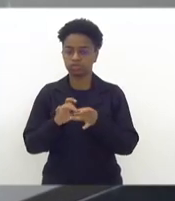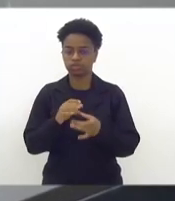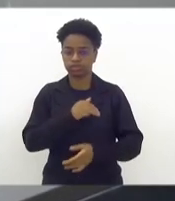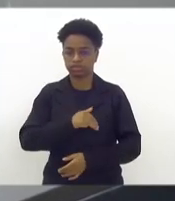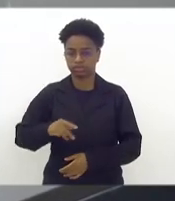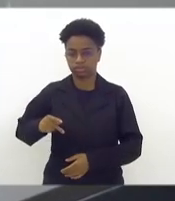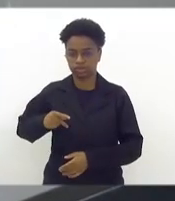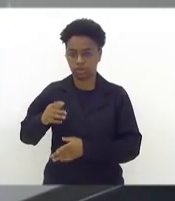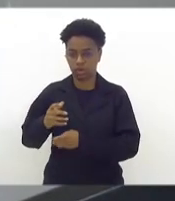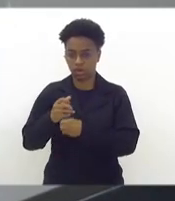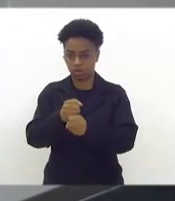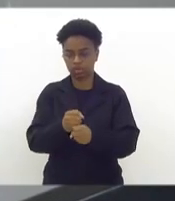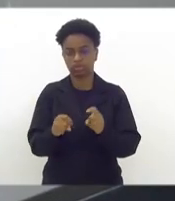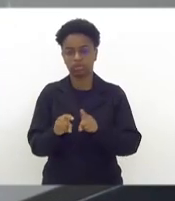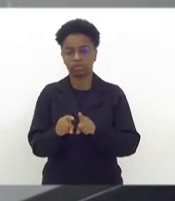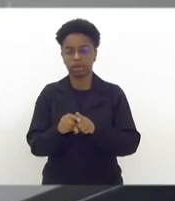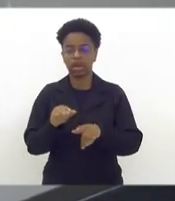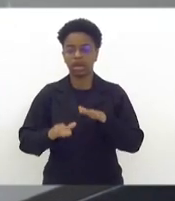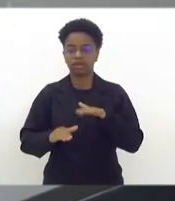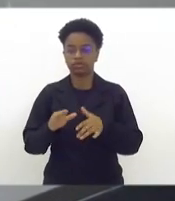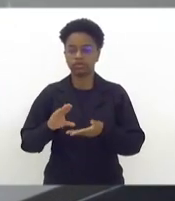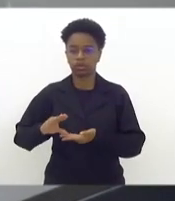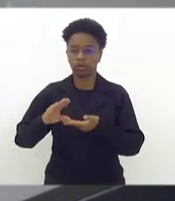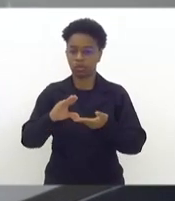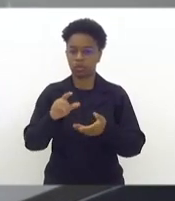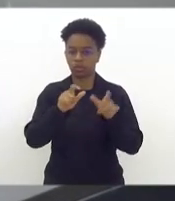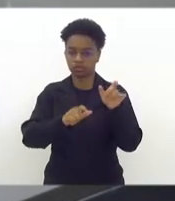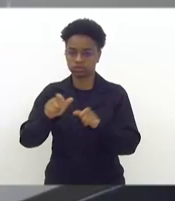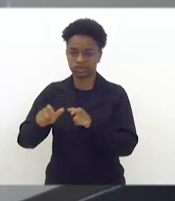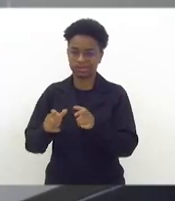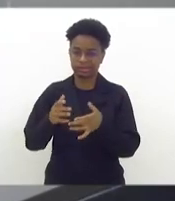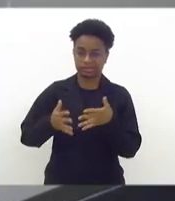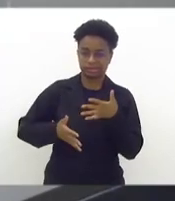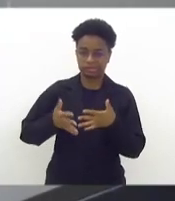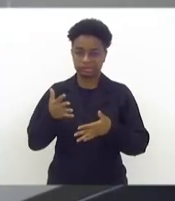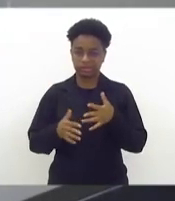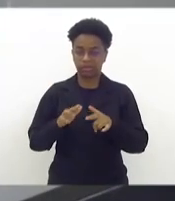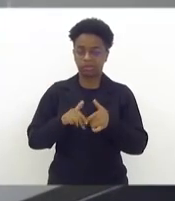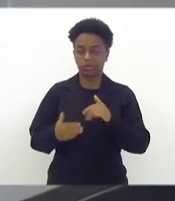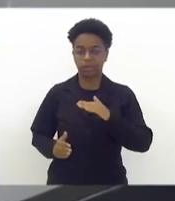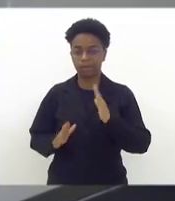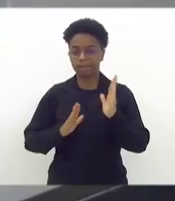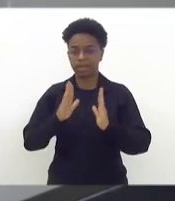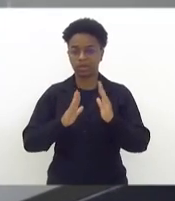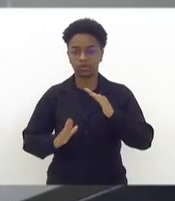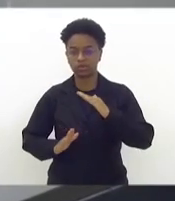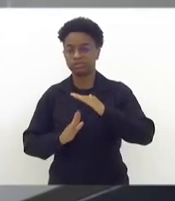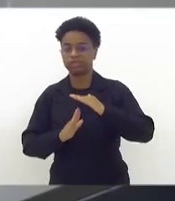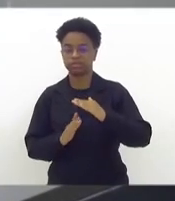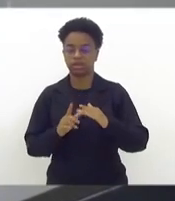Contas, muitas vezes deixando os conselheiros numa situação embaraçosa, com um prazo exíguo para a tomada de